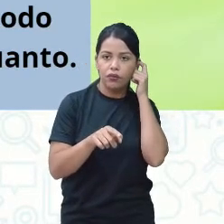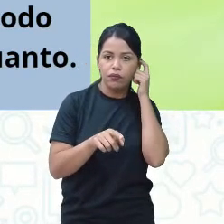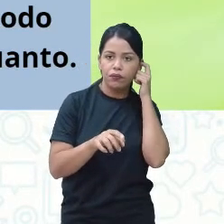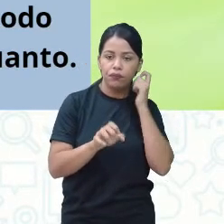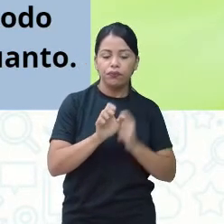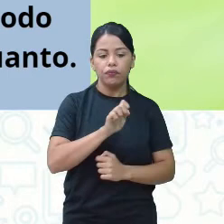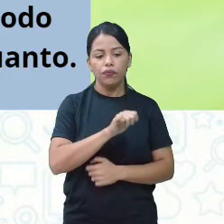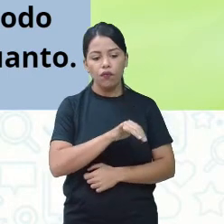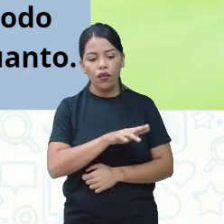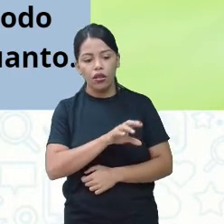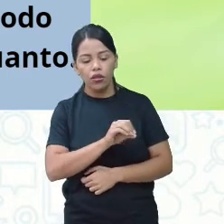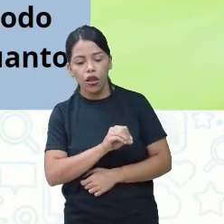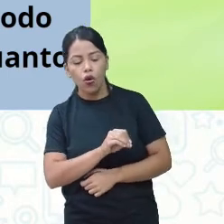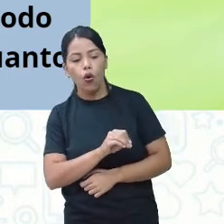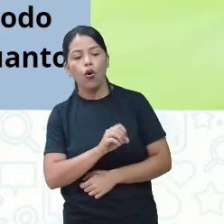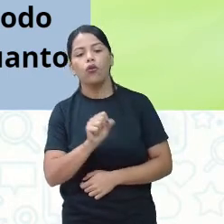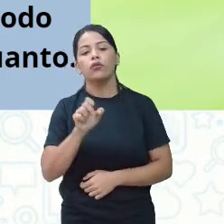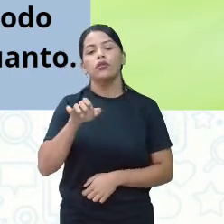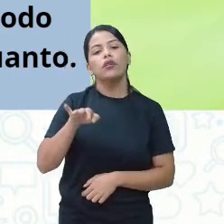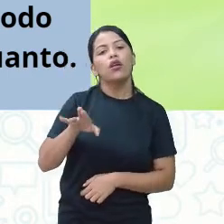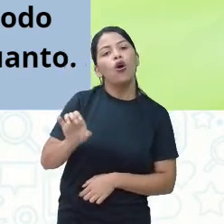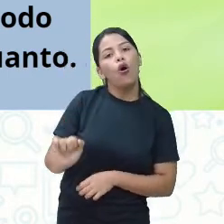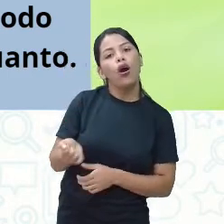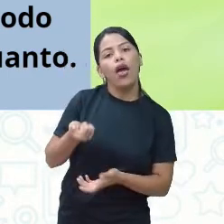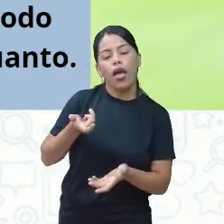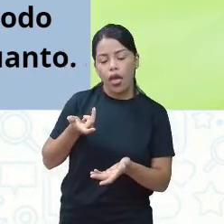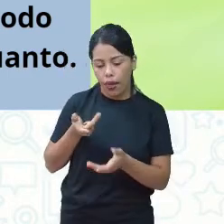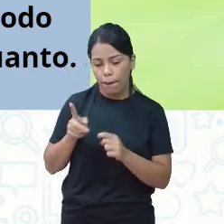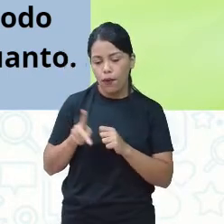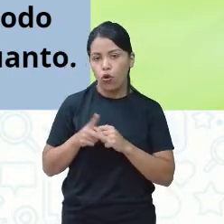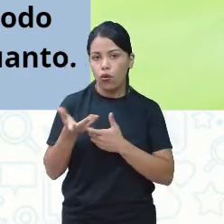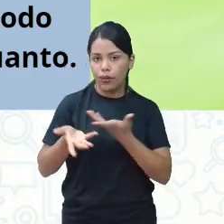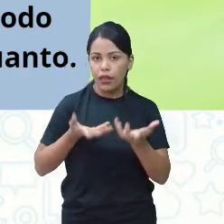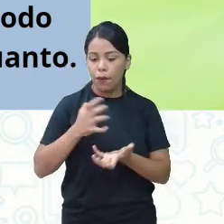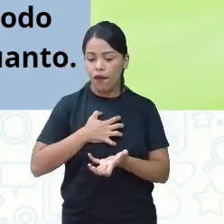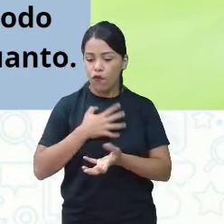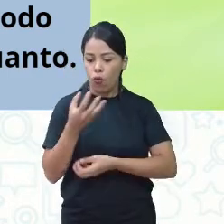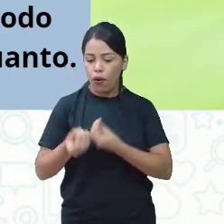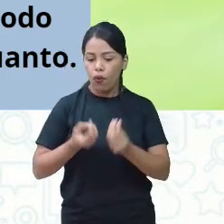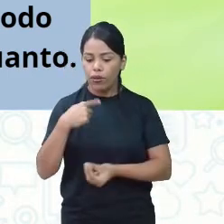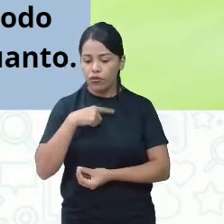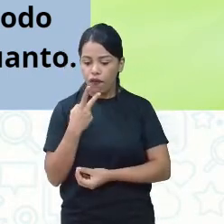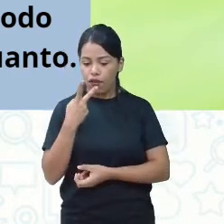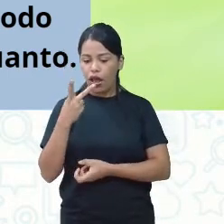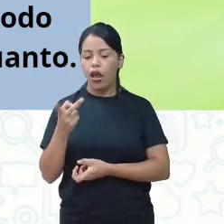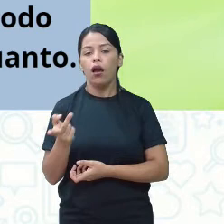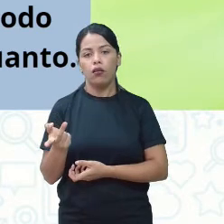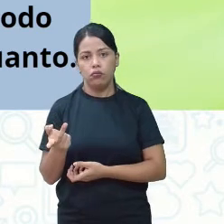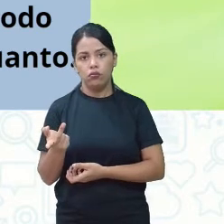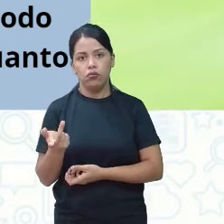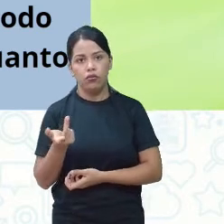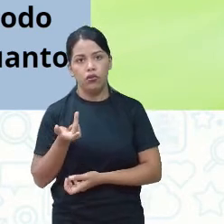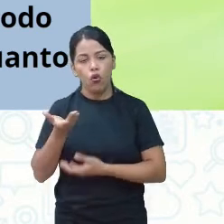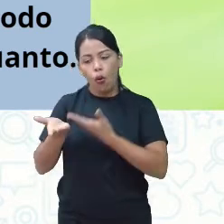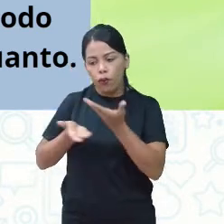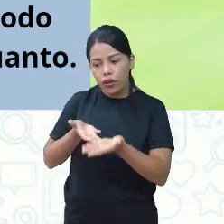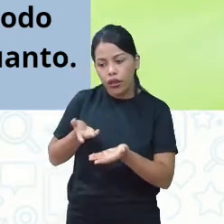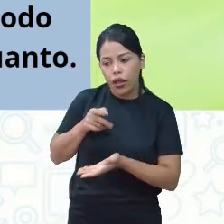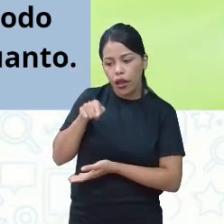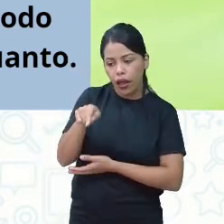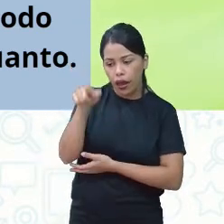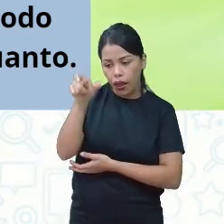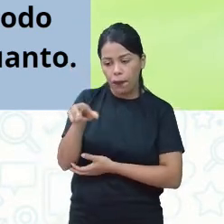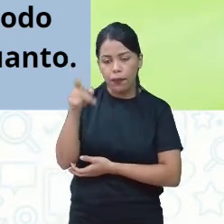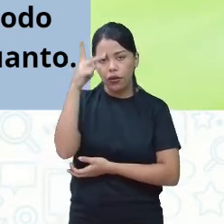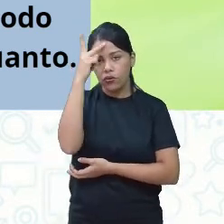de tratamento, né? Aquilo que a gente vai, a forma como a gente vai se referir a alguma pessoa, tratar essa pessoa.